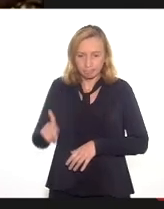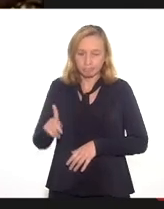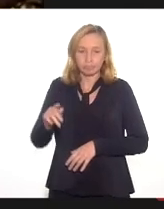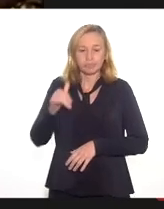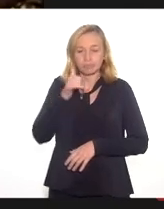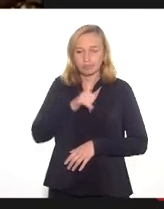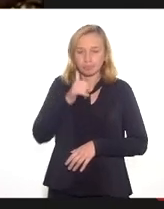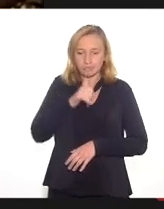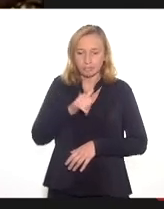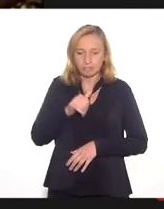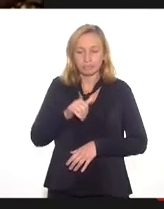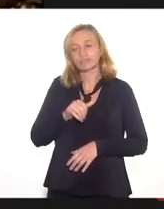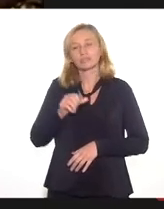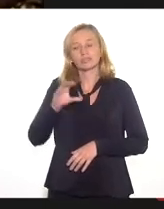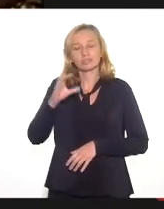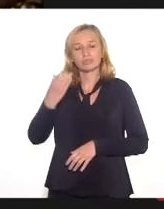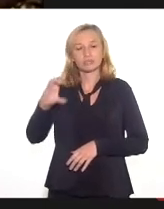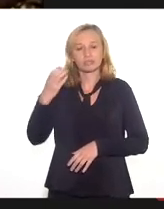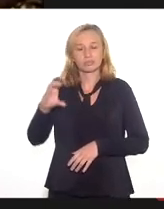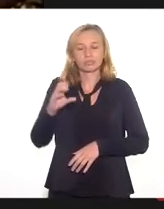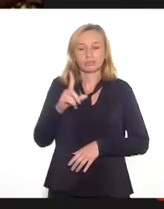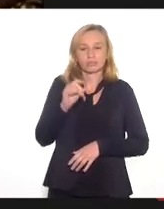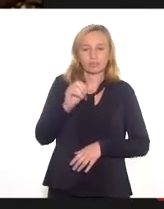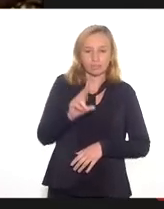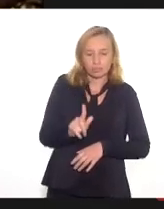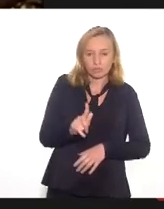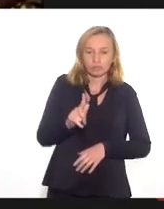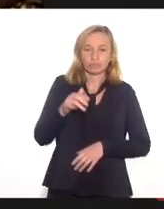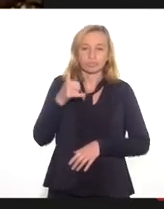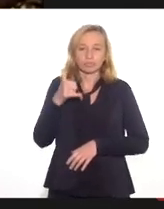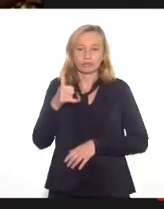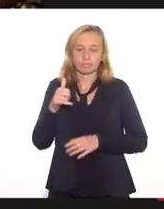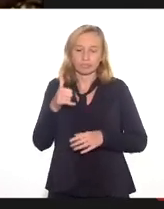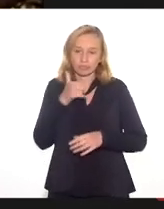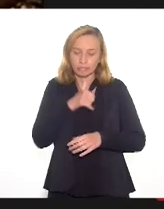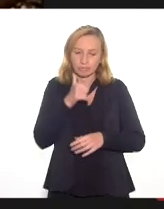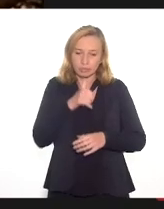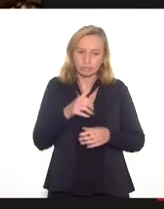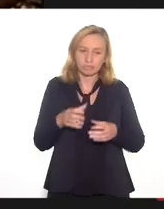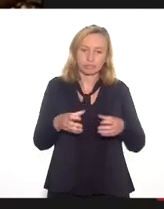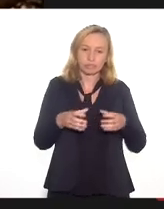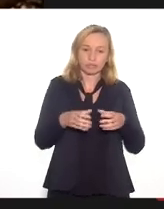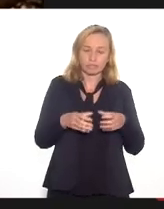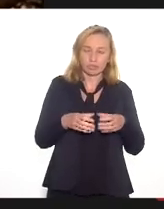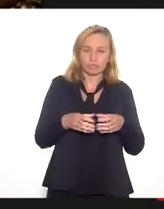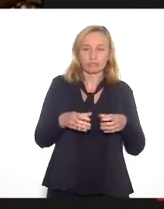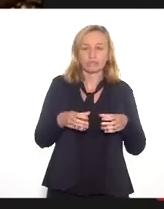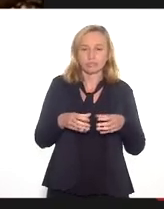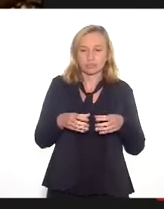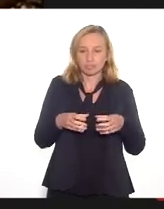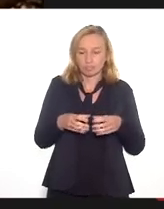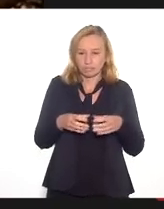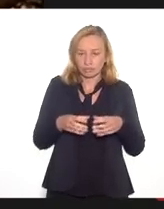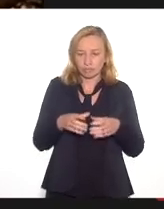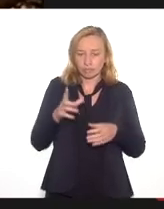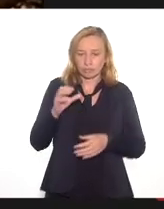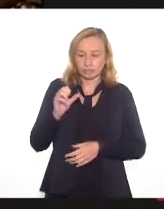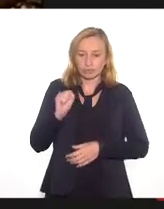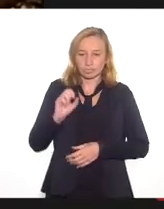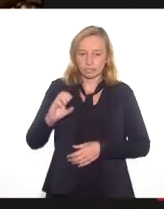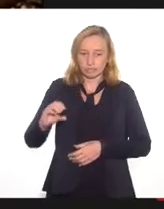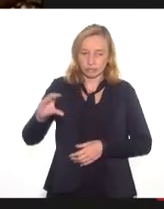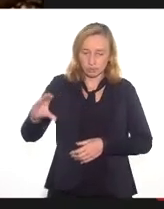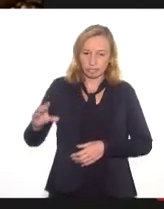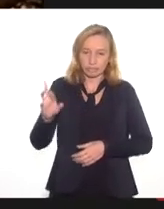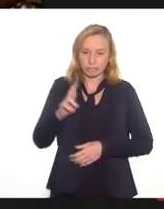a ONG Mulheres com Propósito o coletivo SAF RJ a Teia de Solidariedade